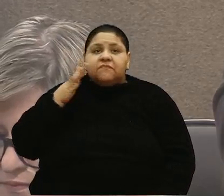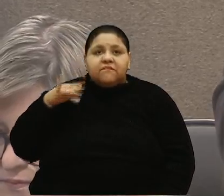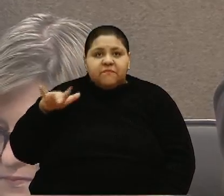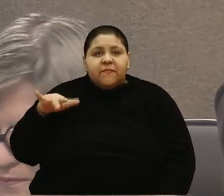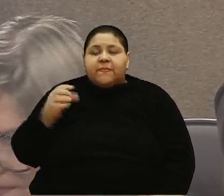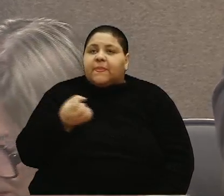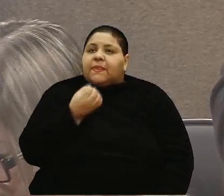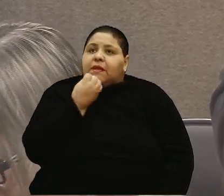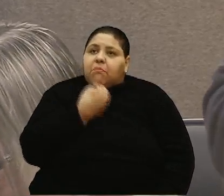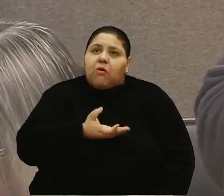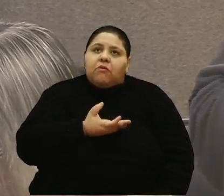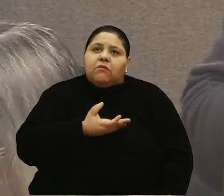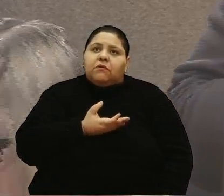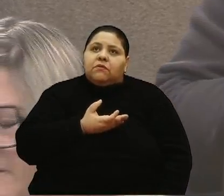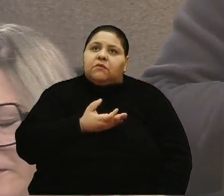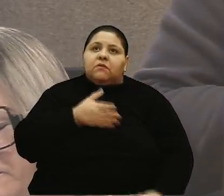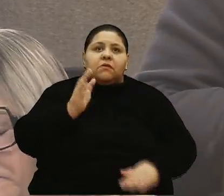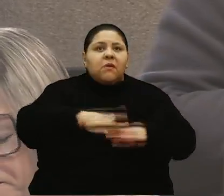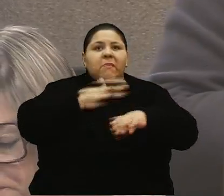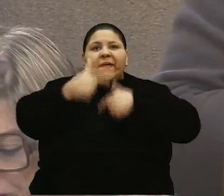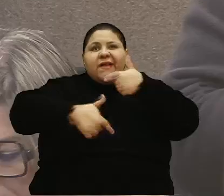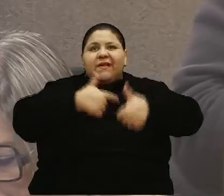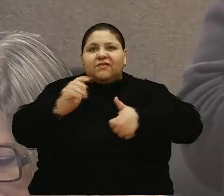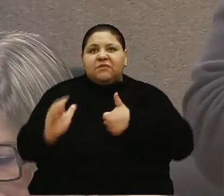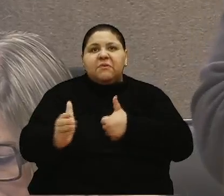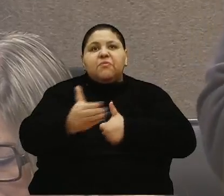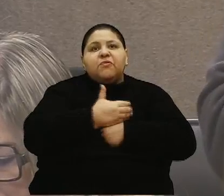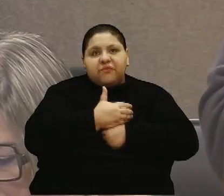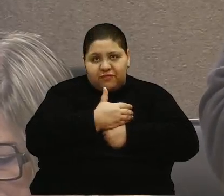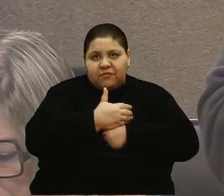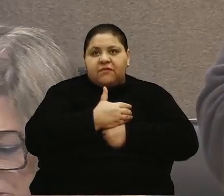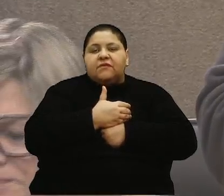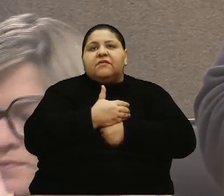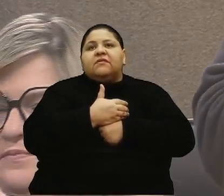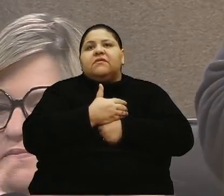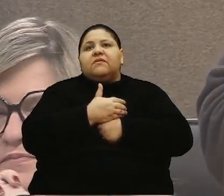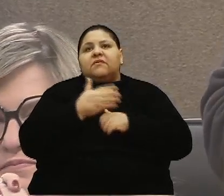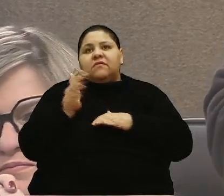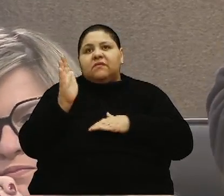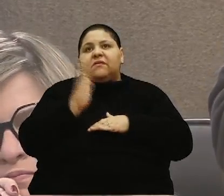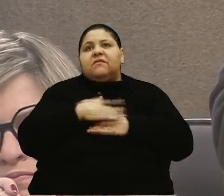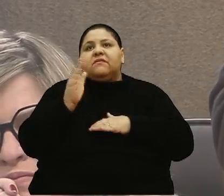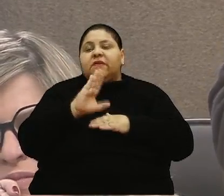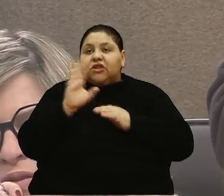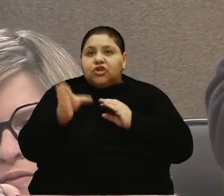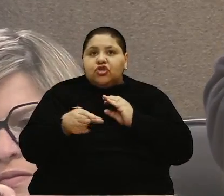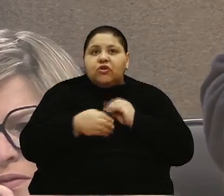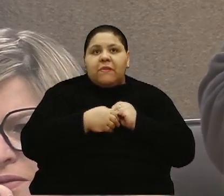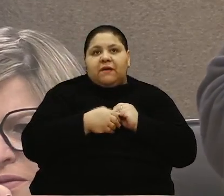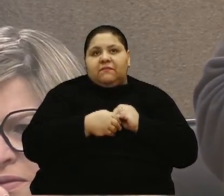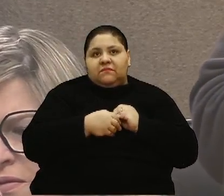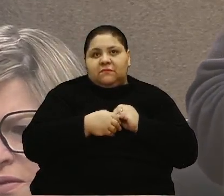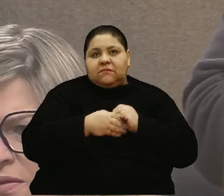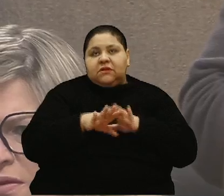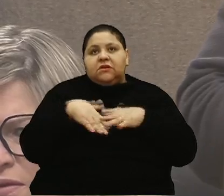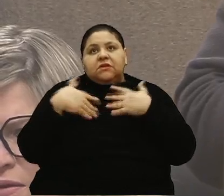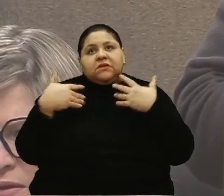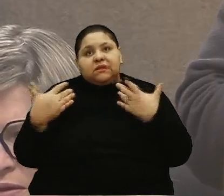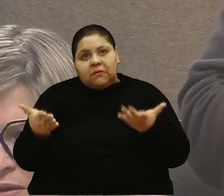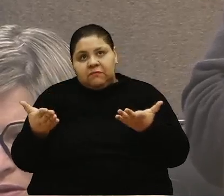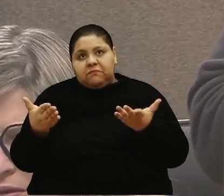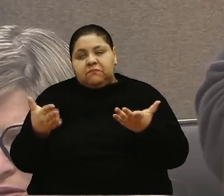que bom isso. E é mais um trabalho para o Conselho Tutelar, é mais uma situação que vai sobrar para eles. Então,